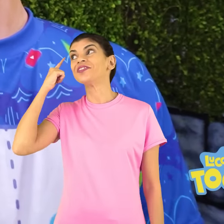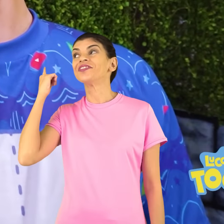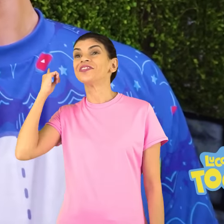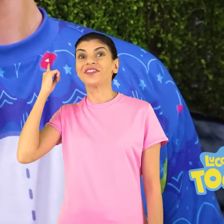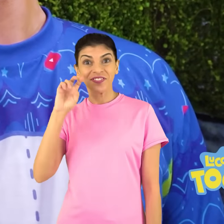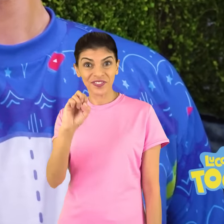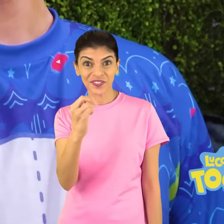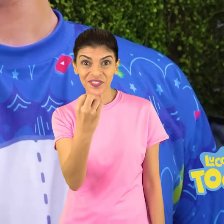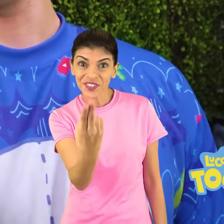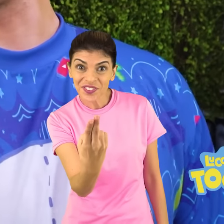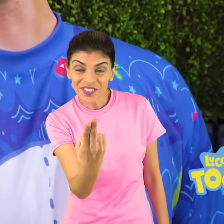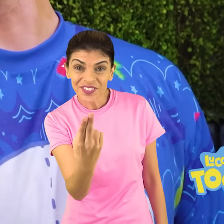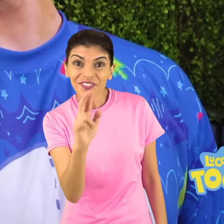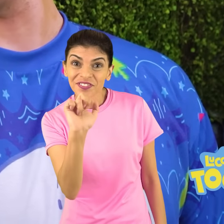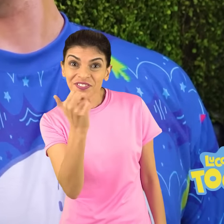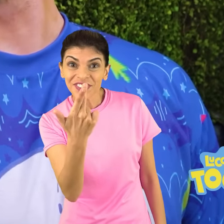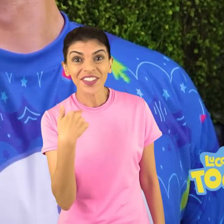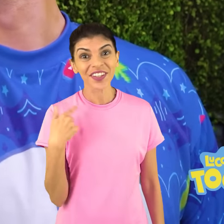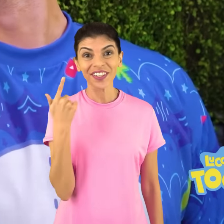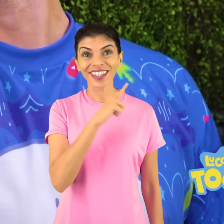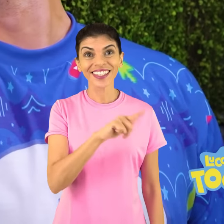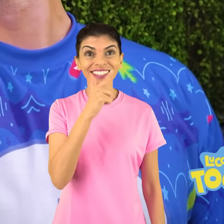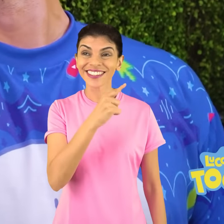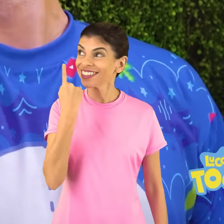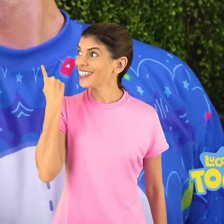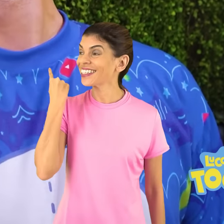Viu? Eu consigo